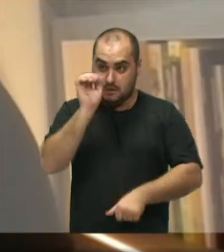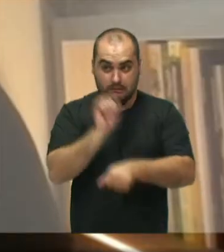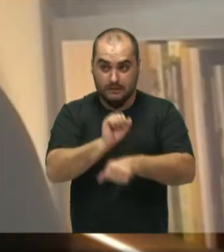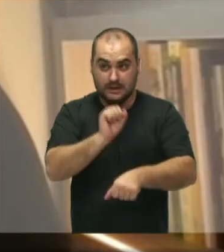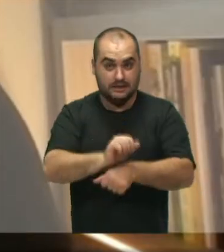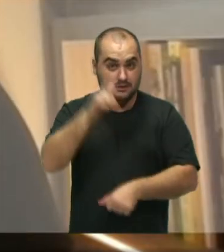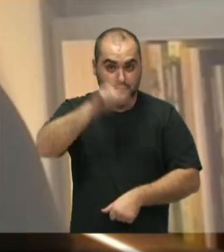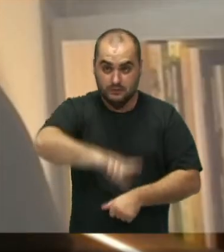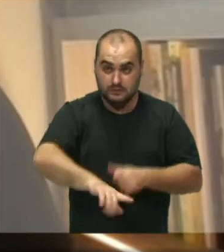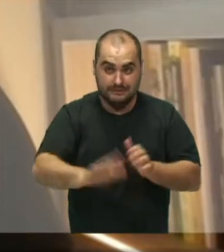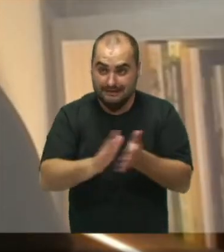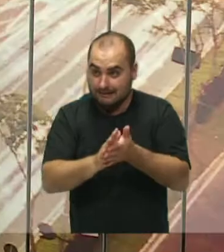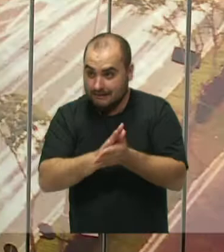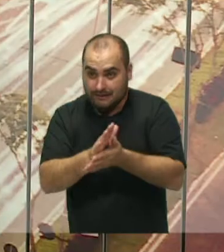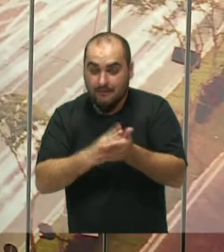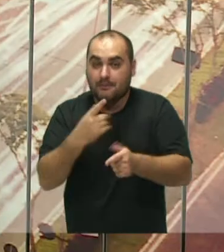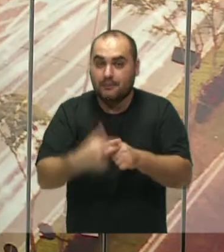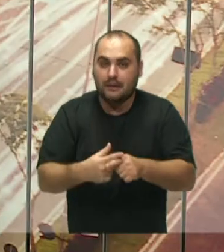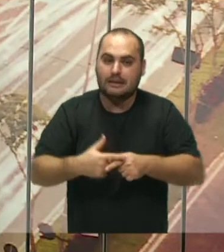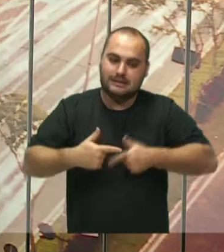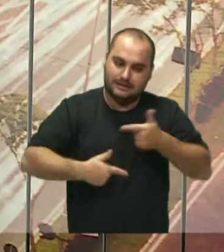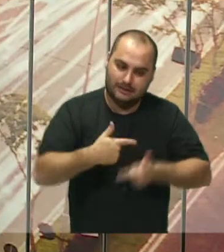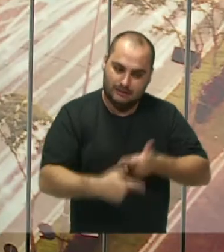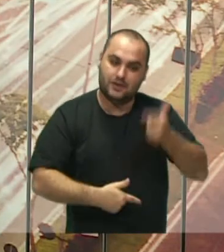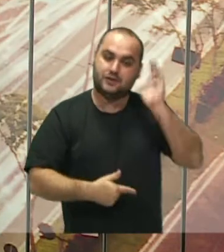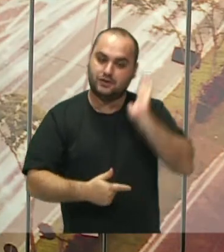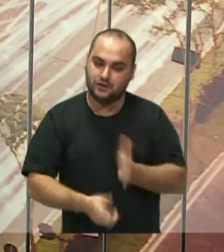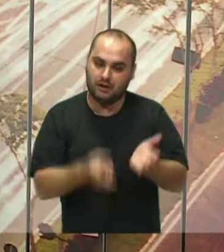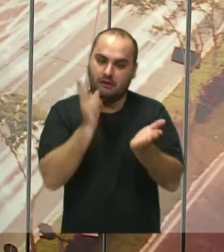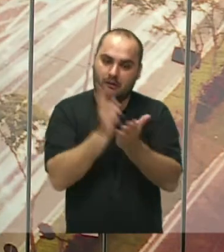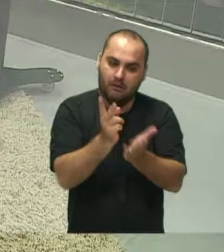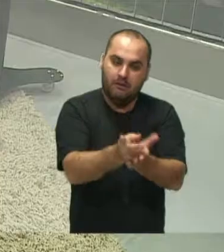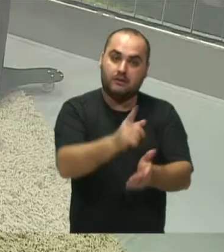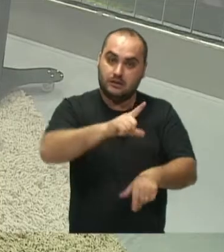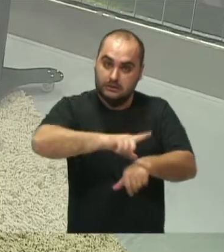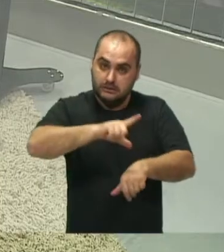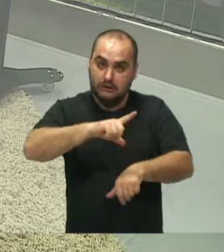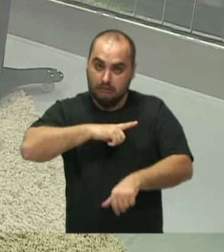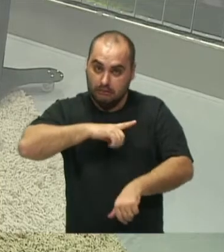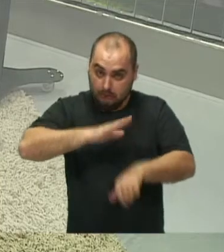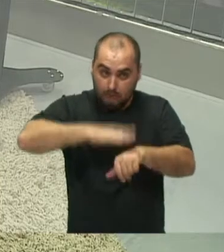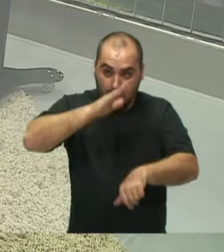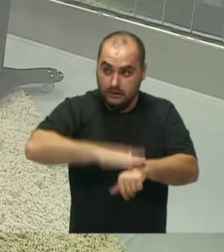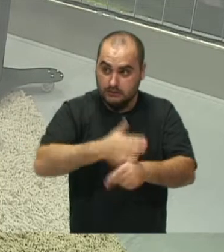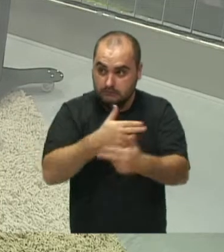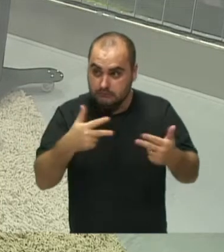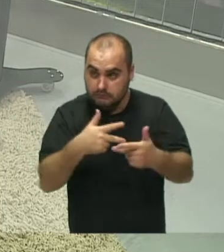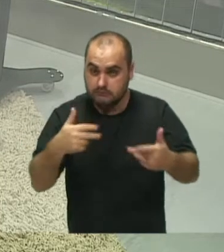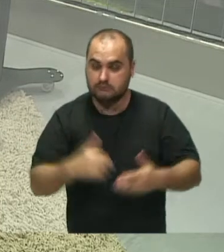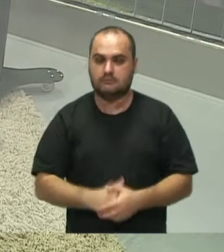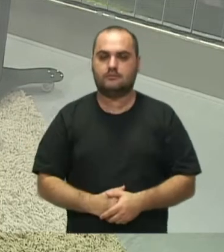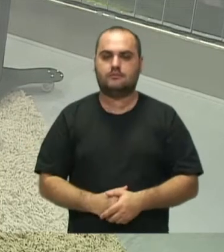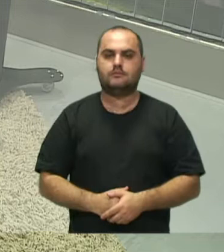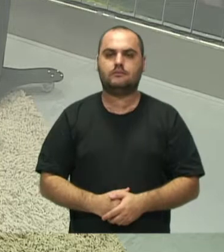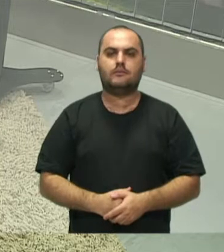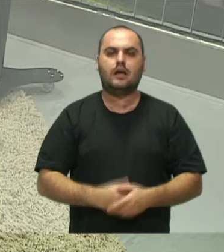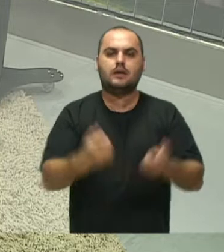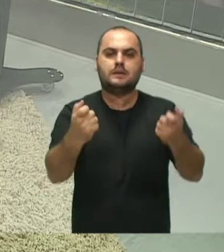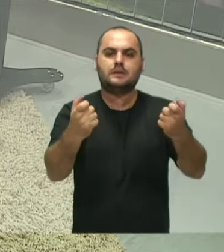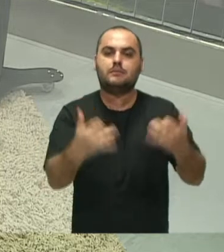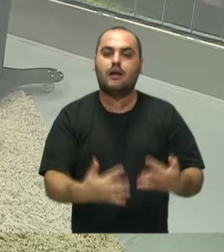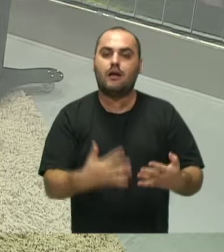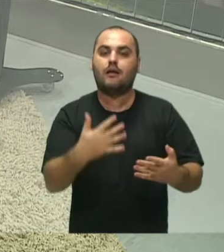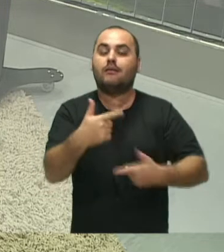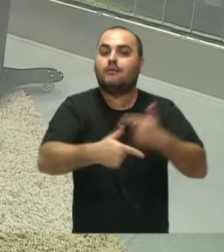porque está trabalhando e já continua porque tem mais coisas por aí e aí como é que tá a expectativa o planejamento